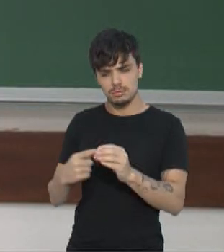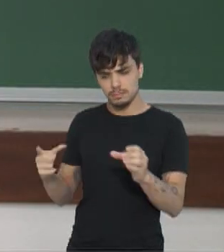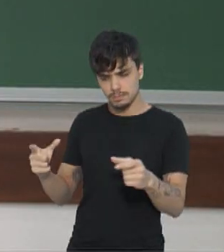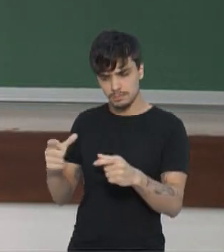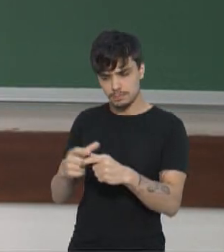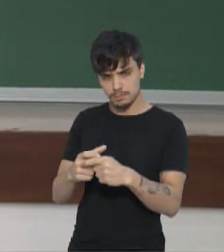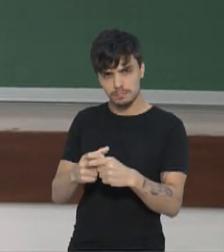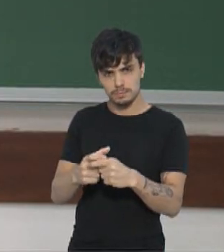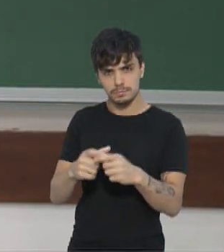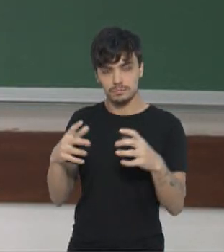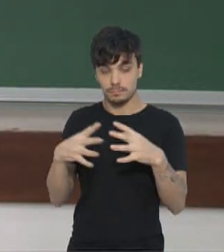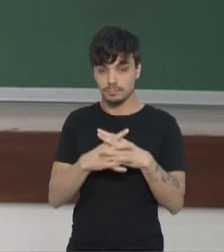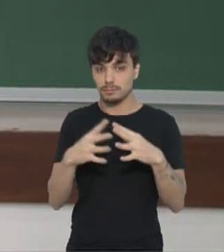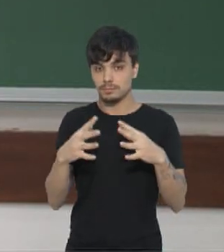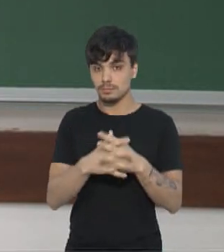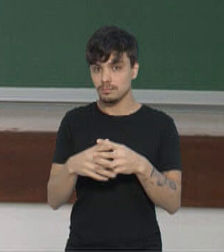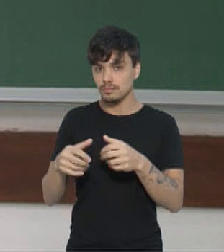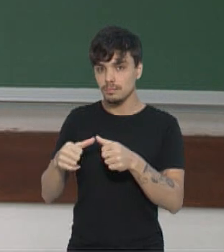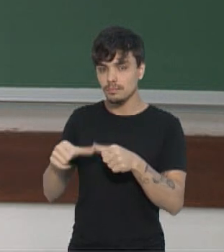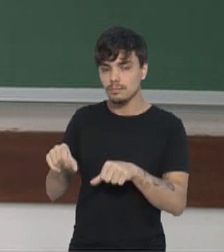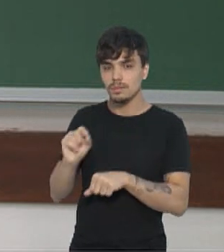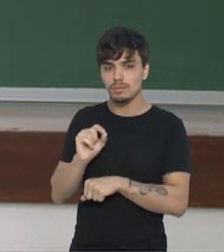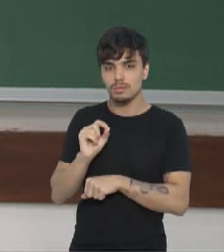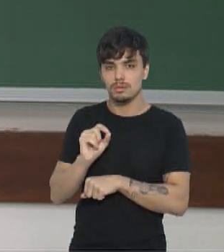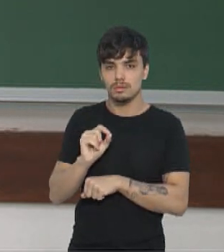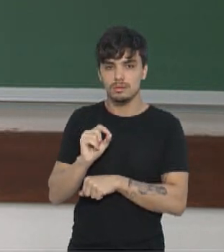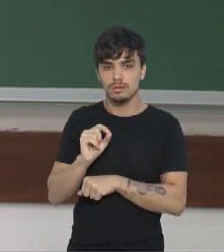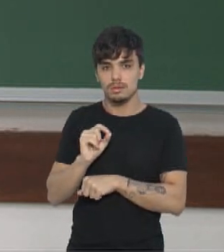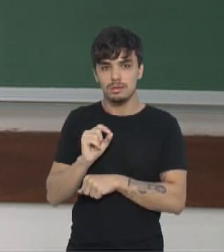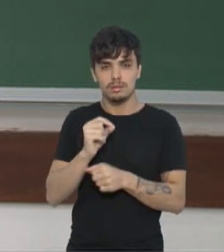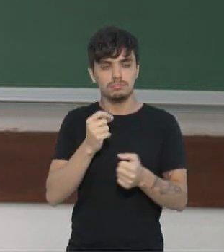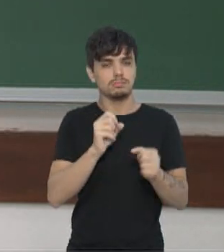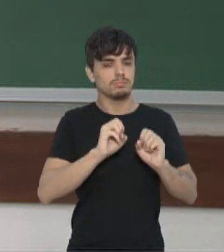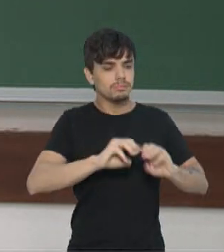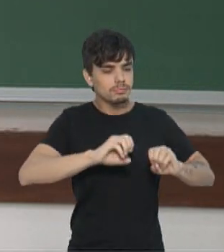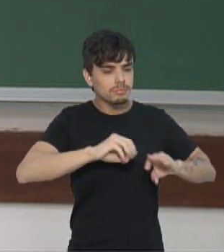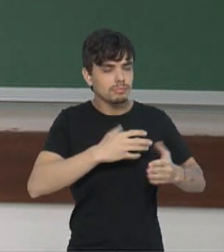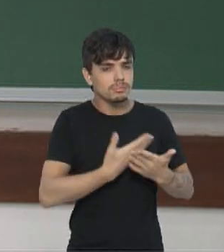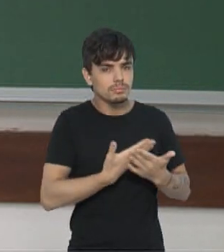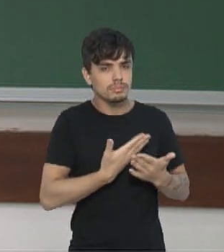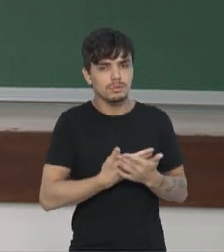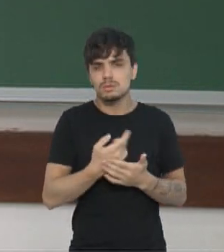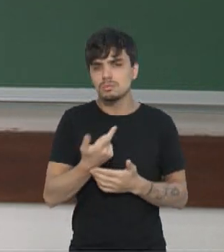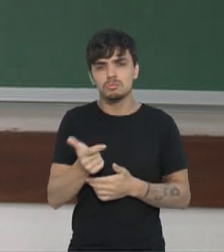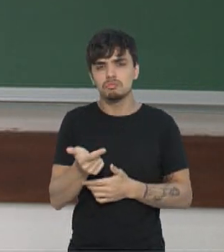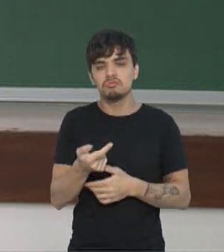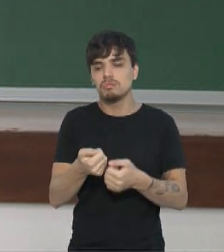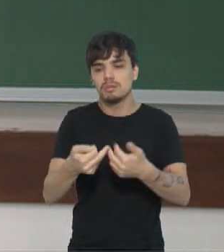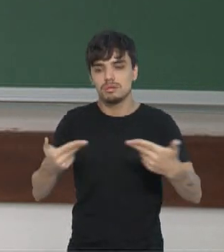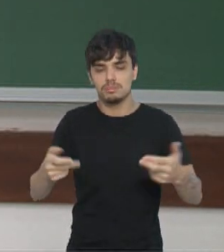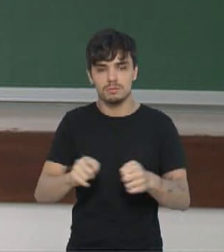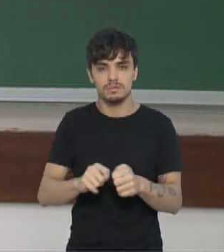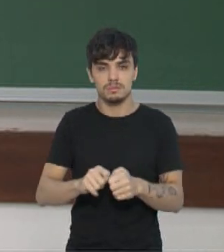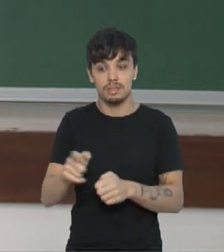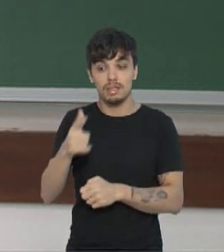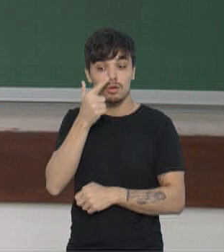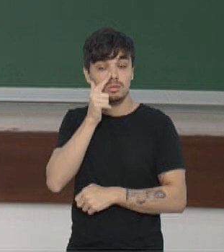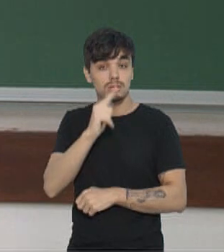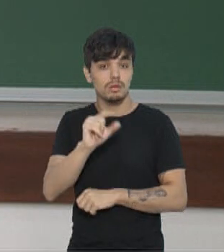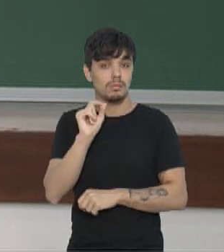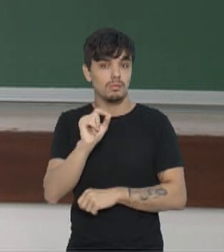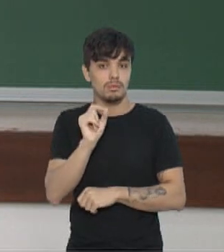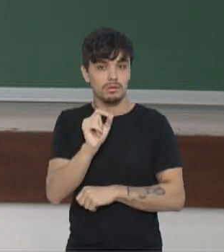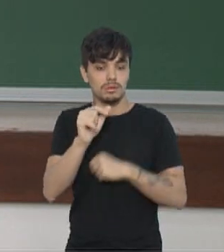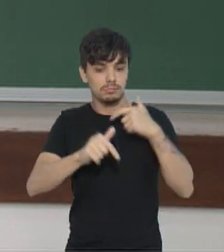menor, mais complicado de ficar dando tantas aulas, não tinha muita coisa. E ele conseguiu